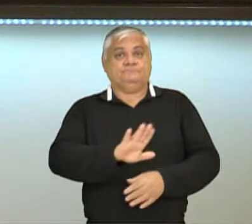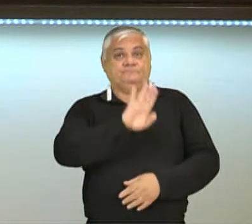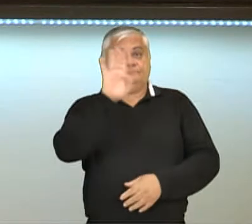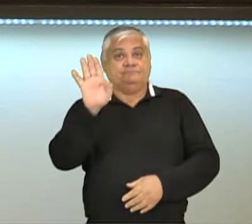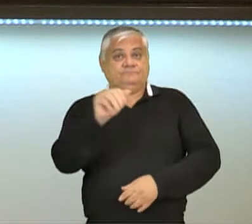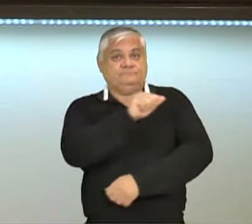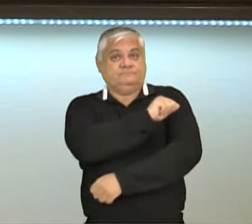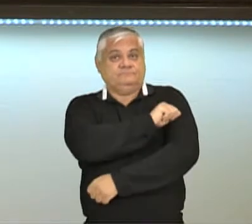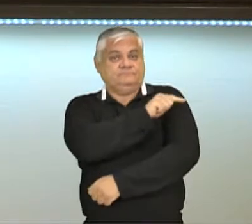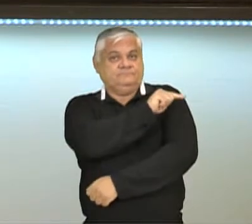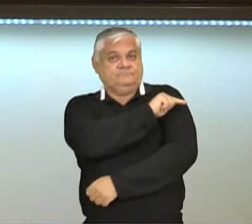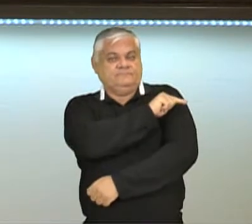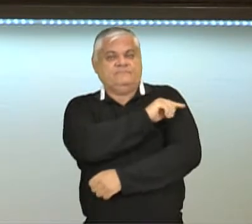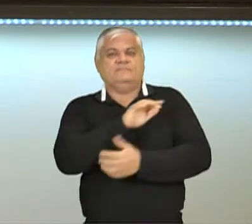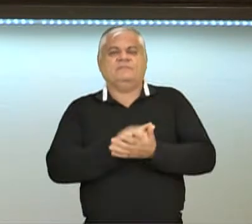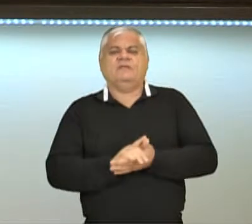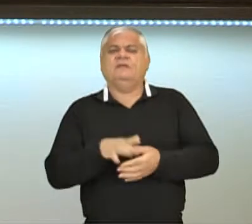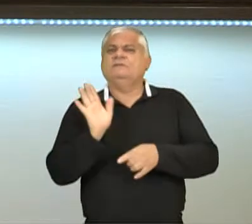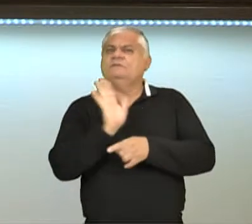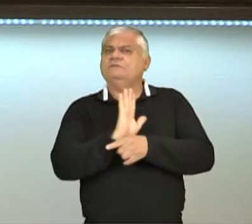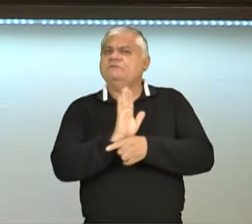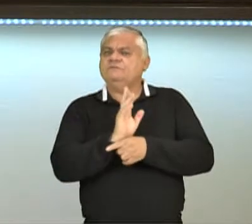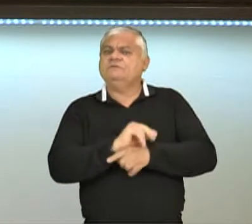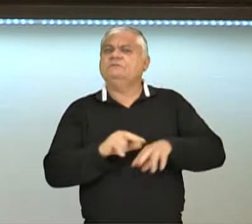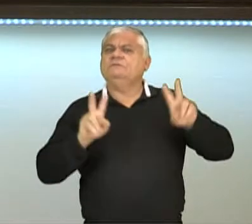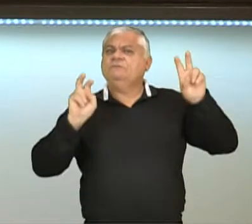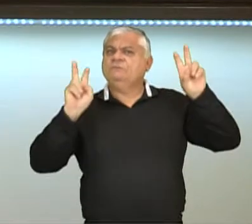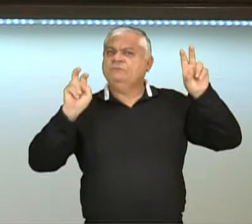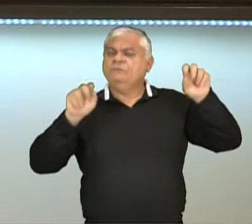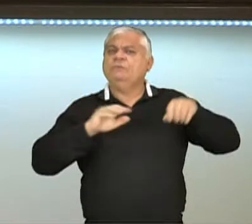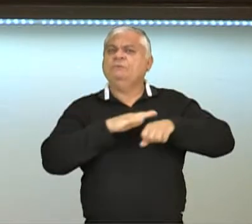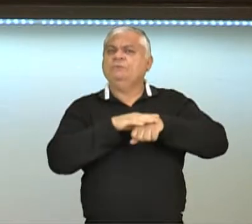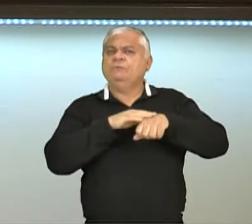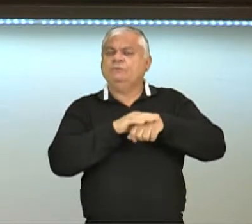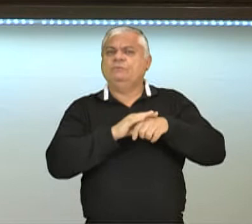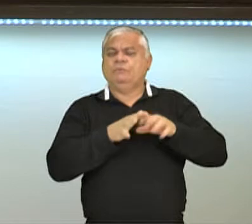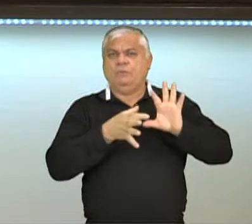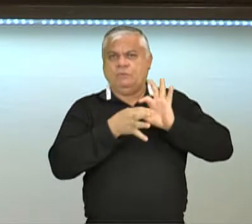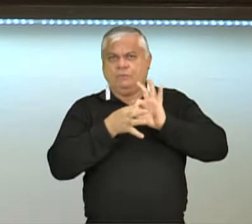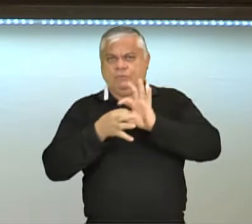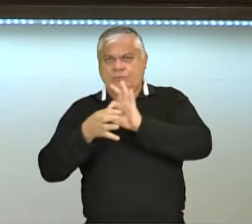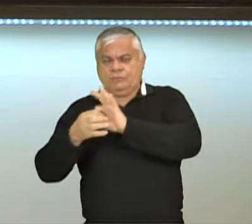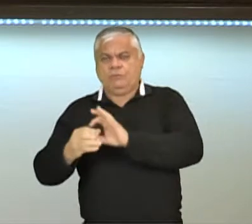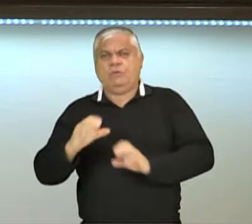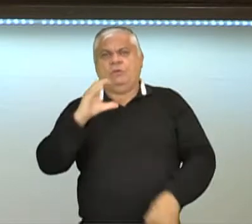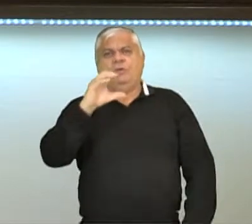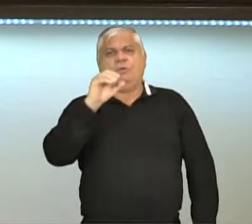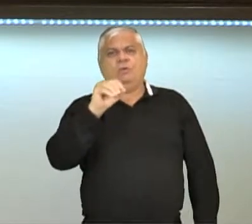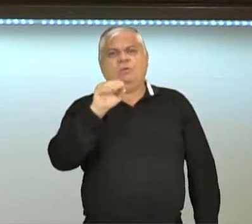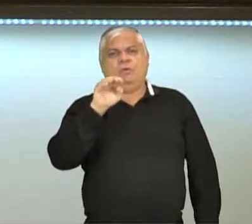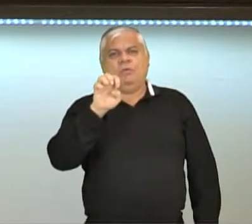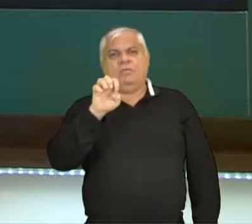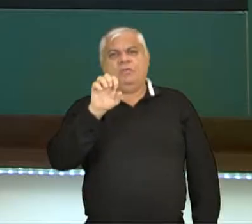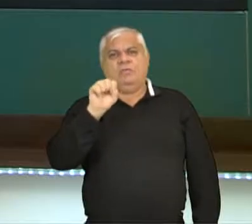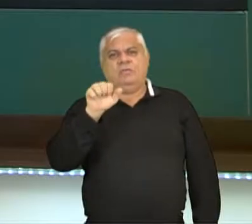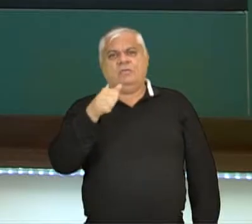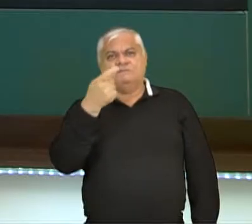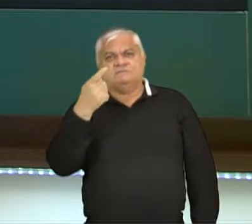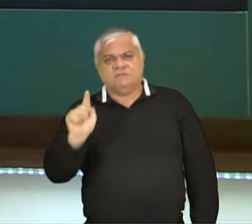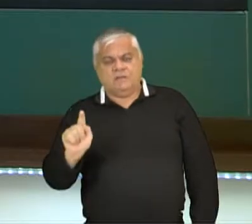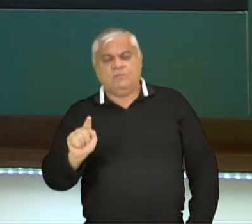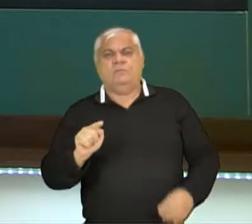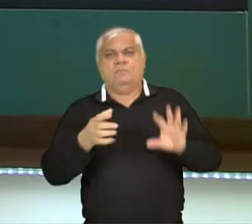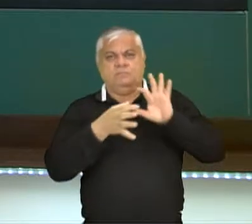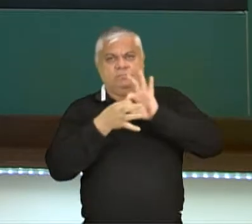Olá, estudantes do 7º ano. Neste vídeo vamos conversar sobre coesão e coerência. Vocês com certeza